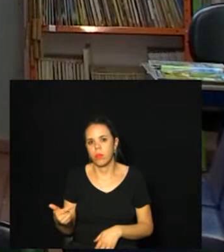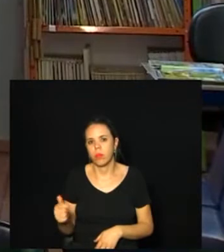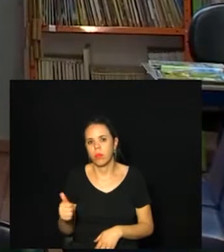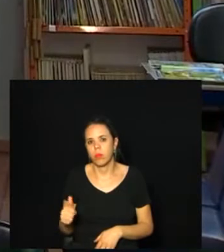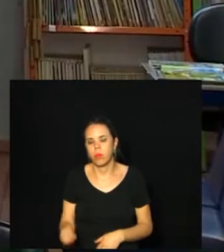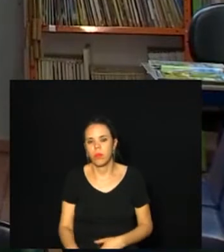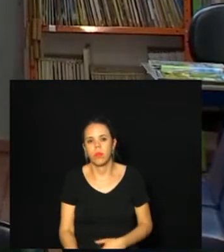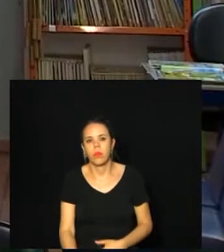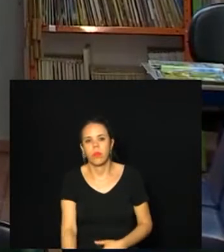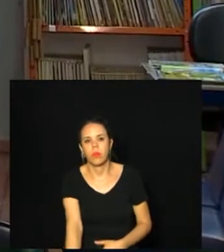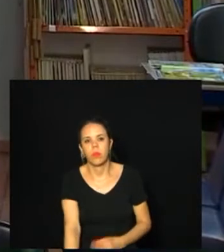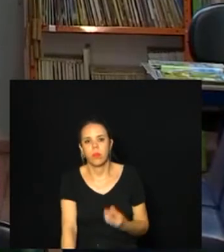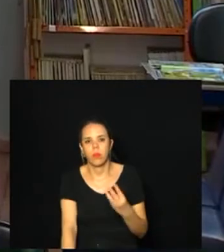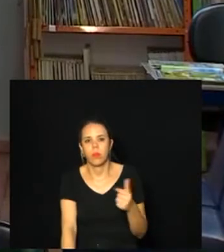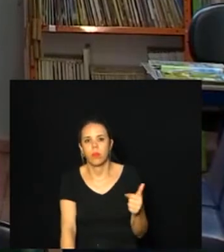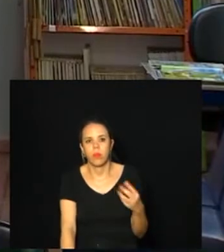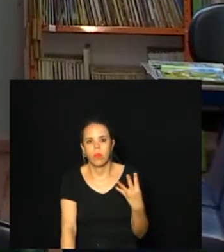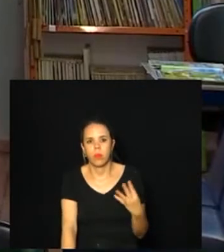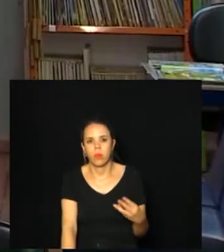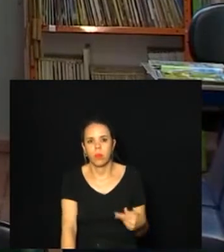3242-9211.